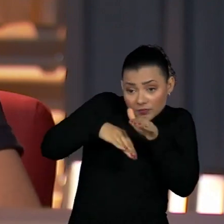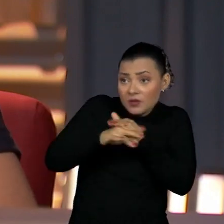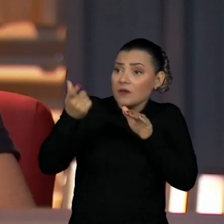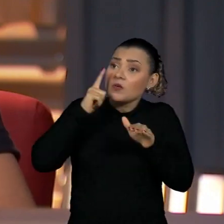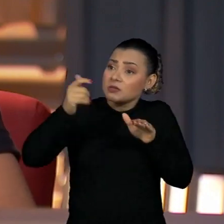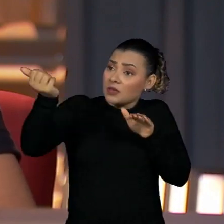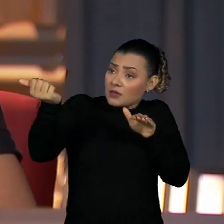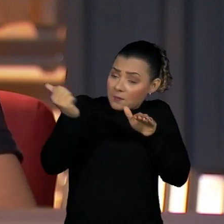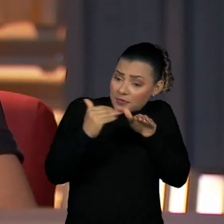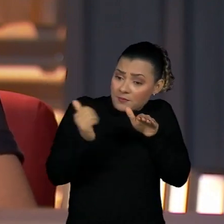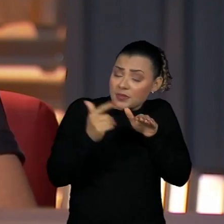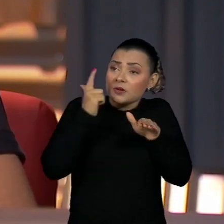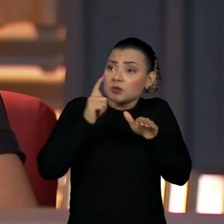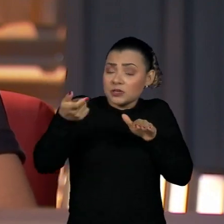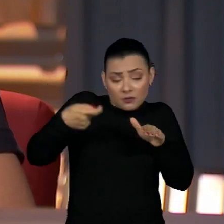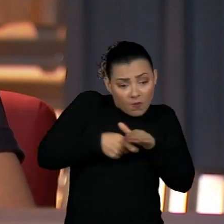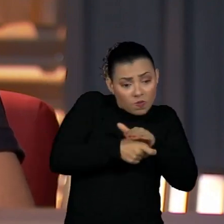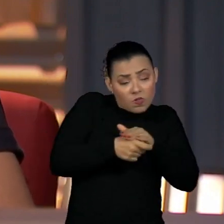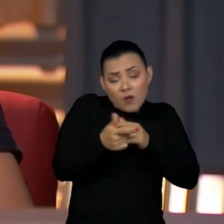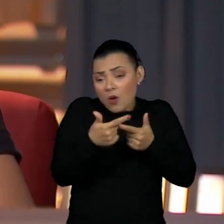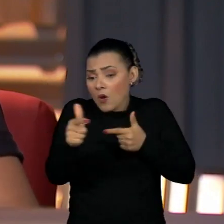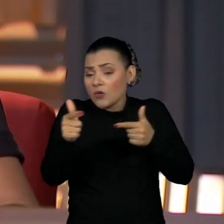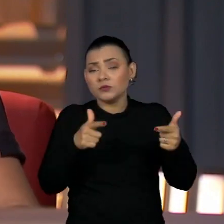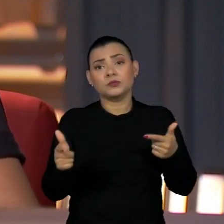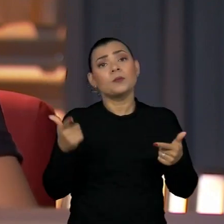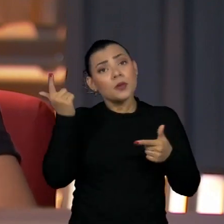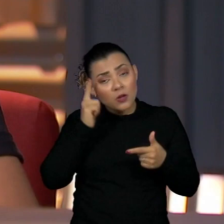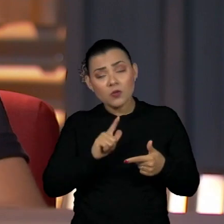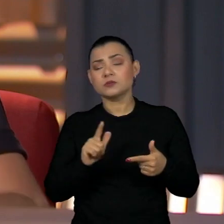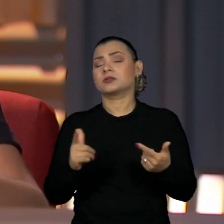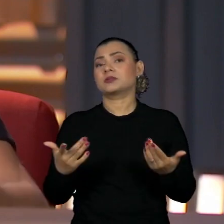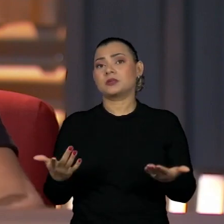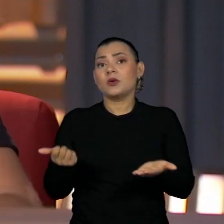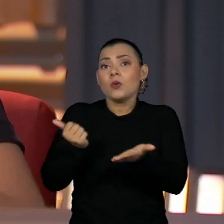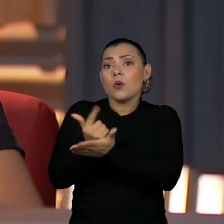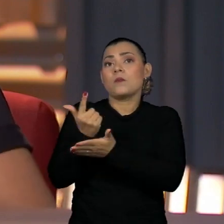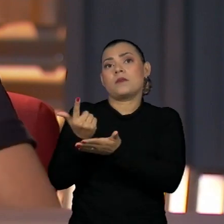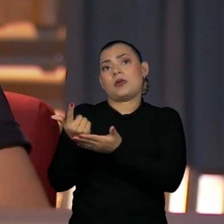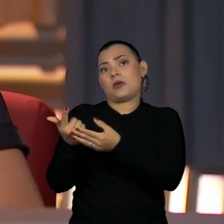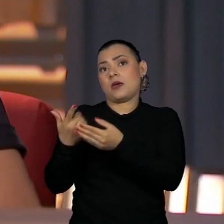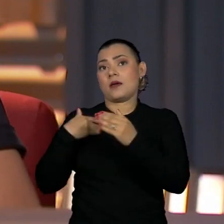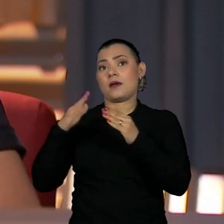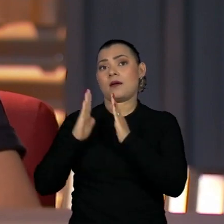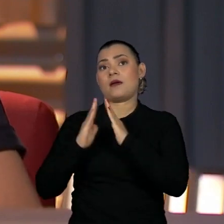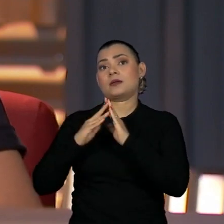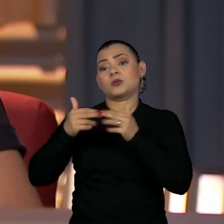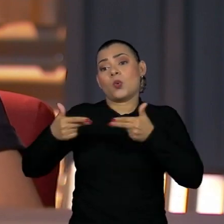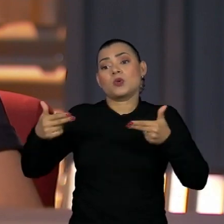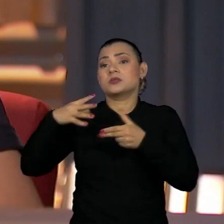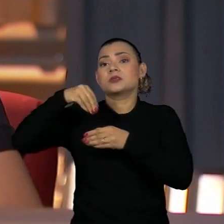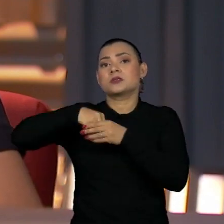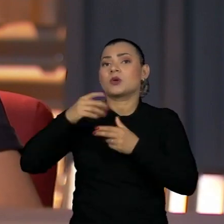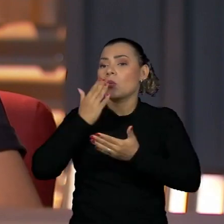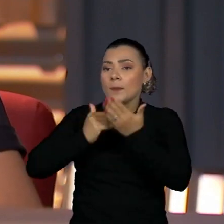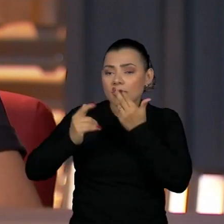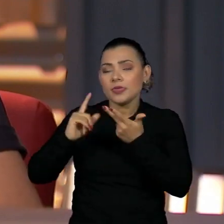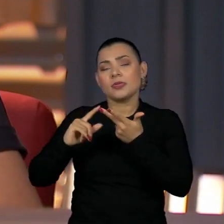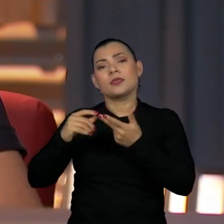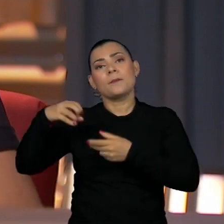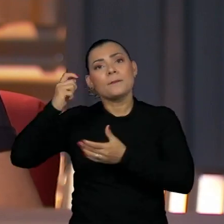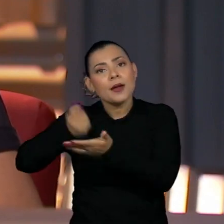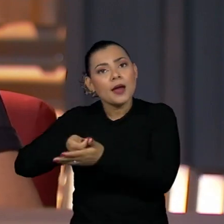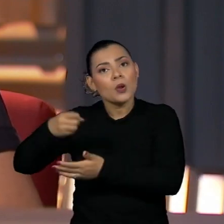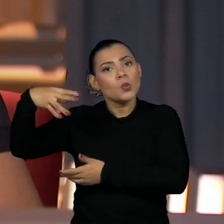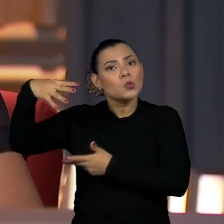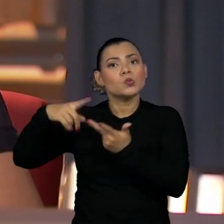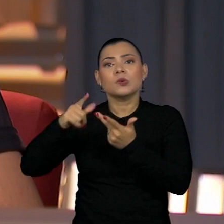ali na sua conta, a fim de conseguir pelo menos comprar o essencial para dentro de casa. Né? Então, muitos